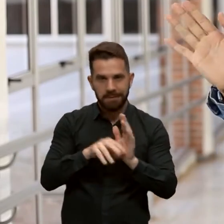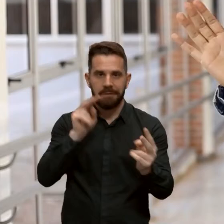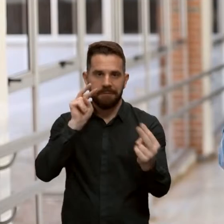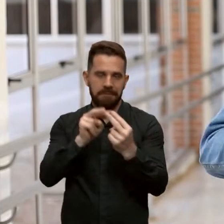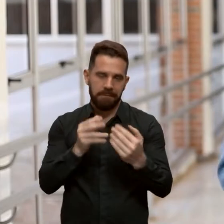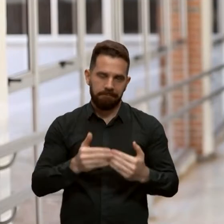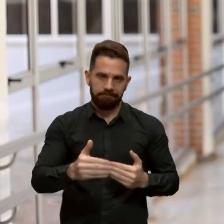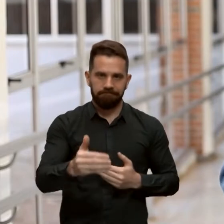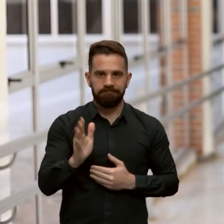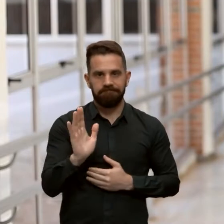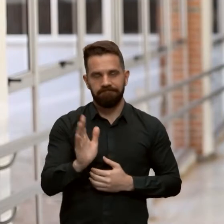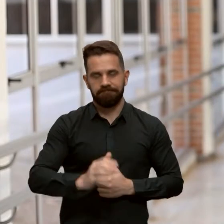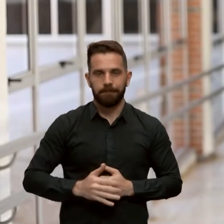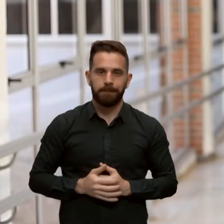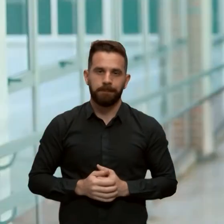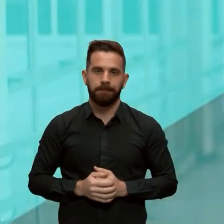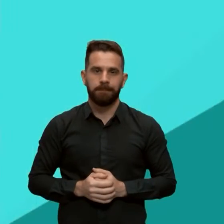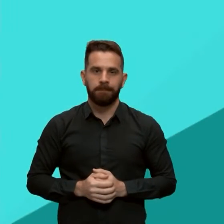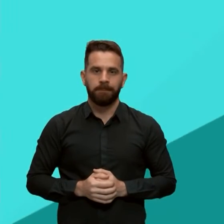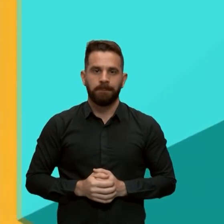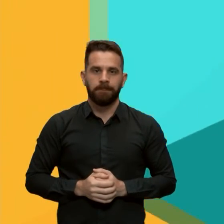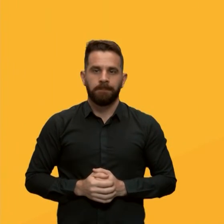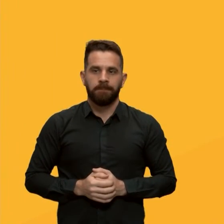e até mais!